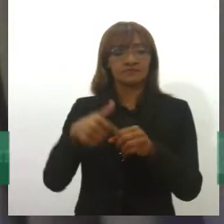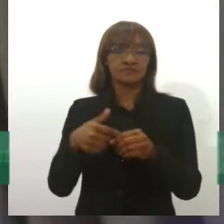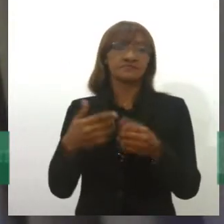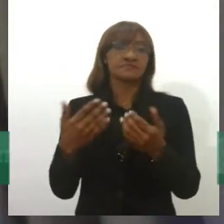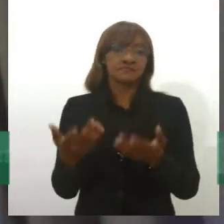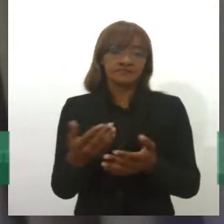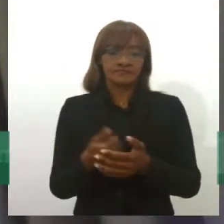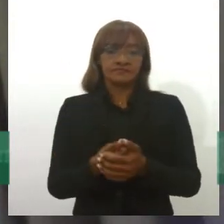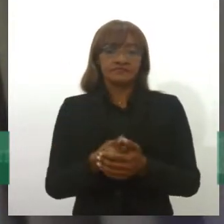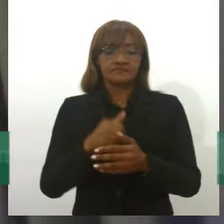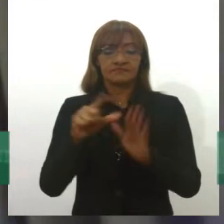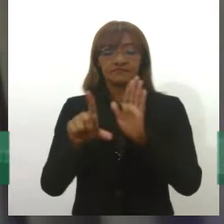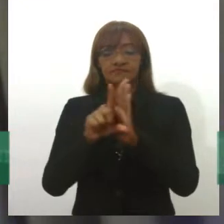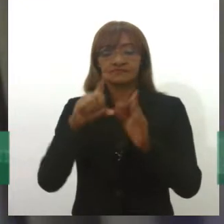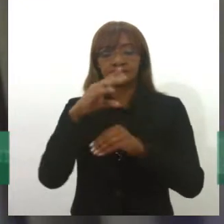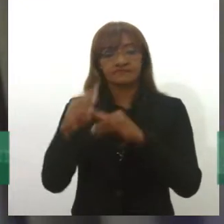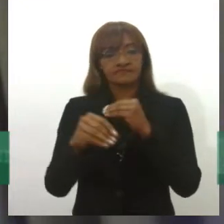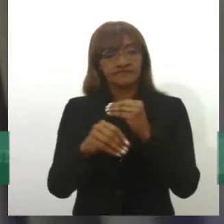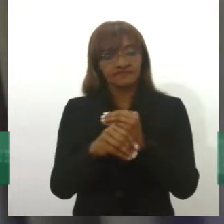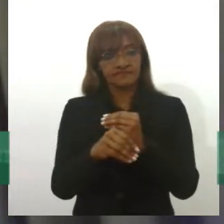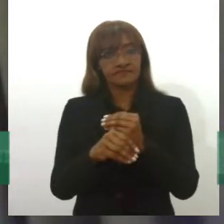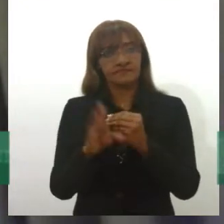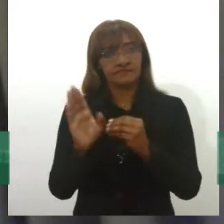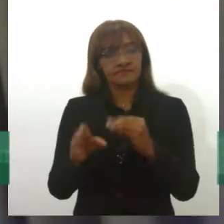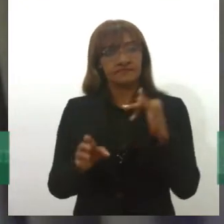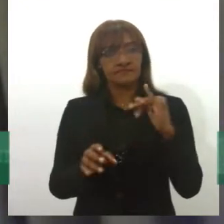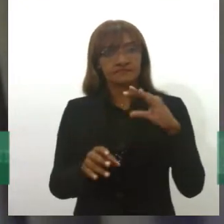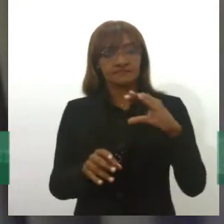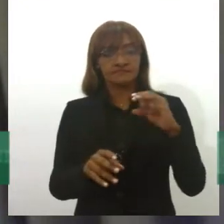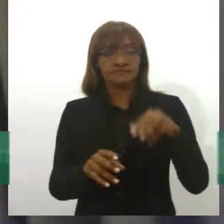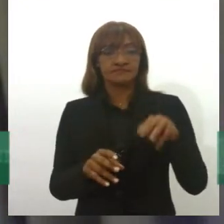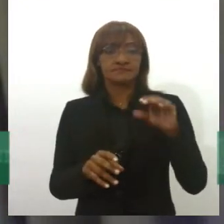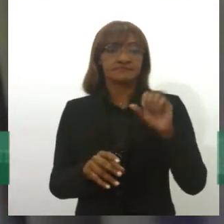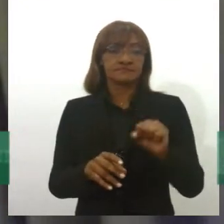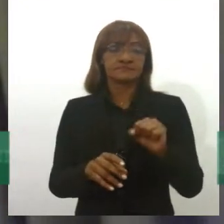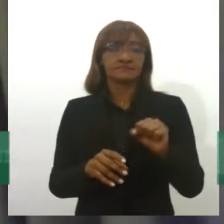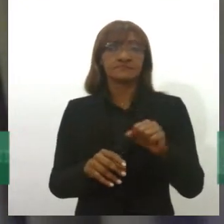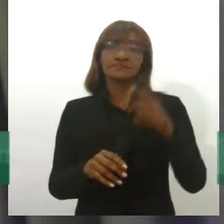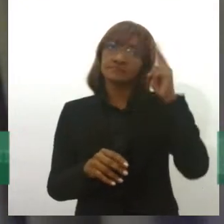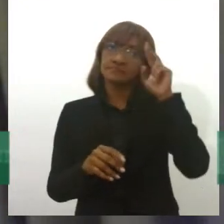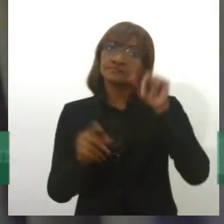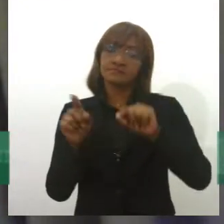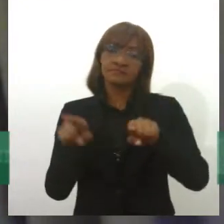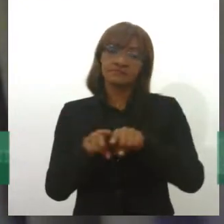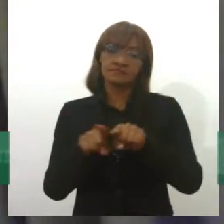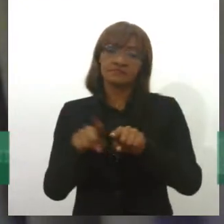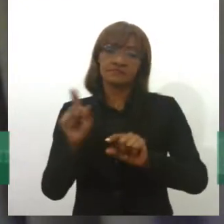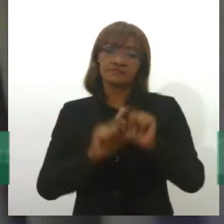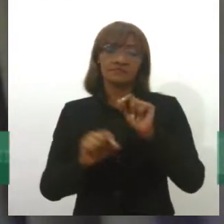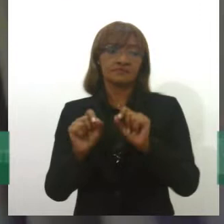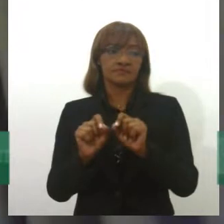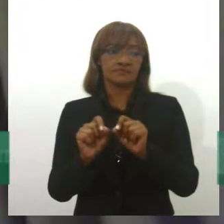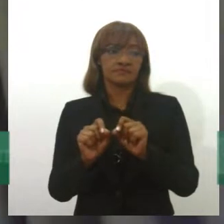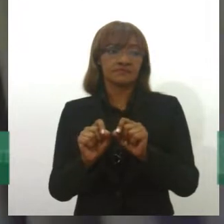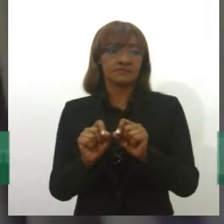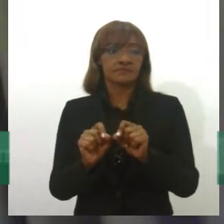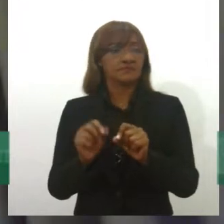lei complementar e com a redução do impacto do ICMS. E lembrando também que essa lei complementar, ele